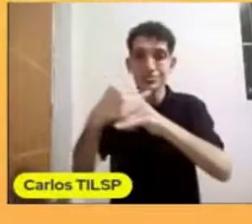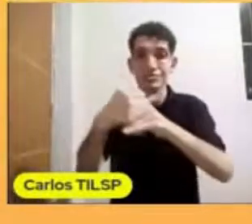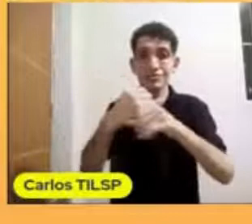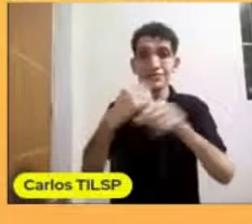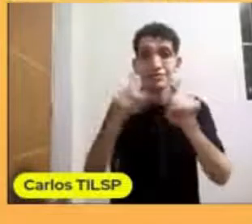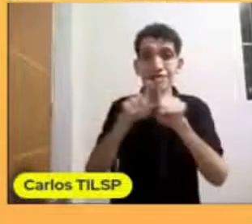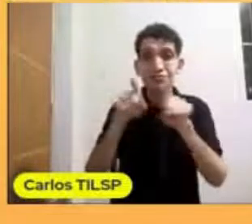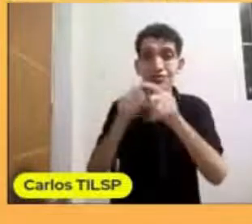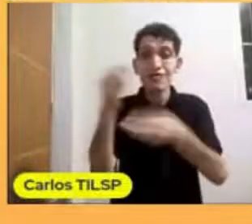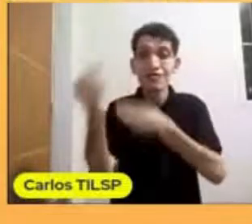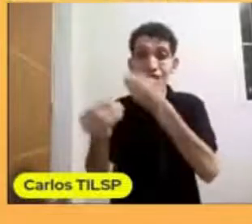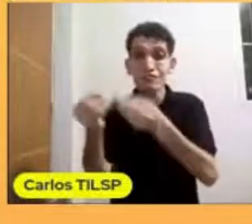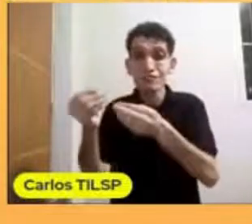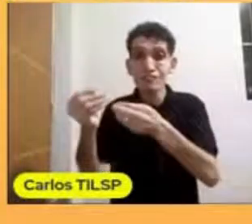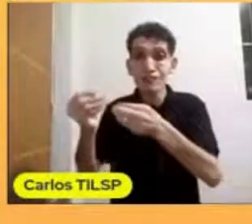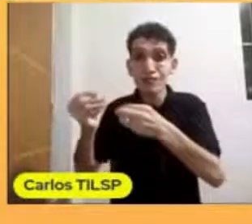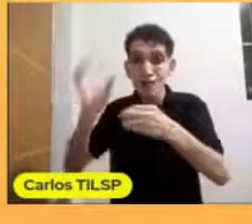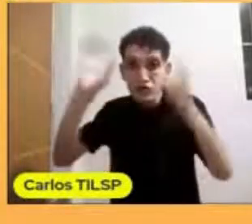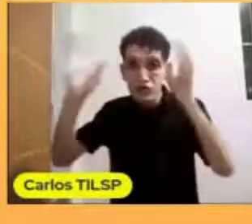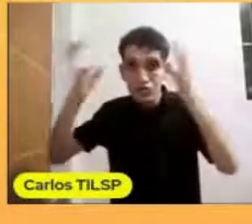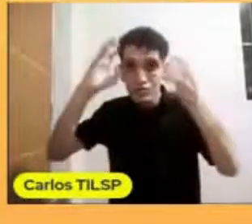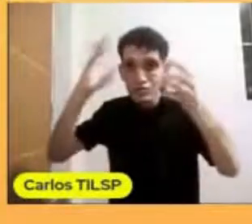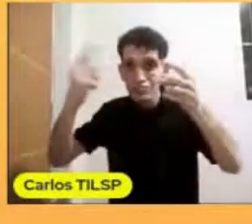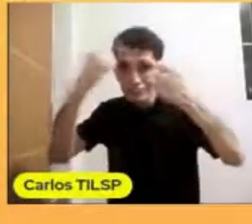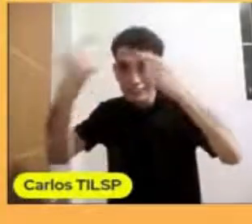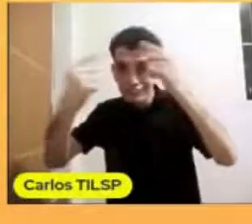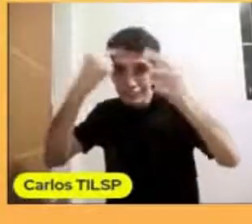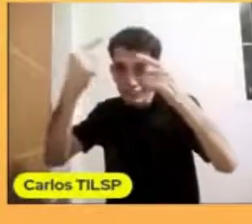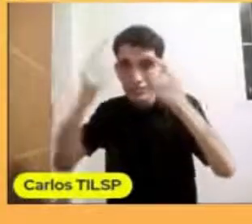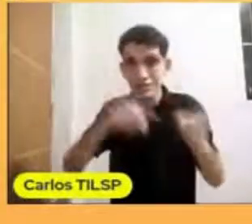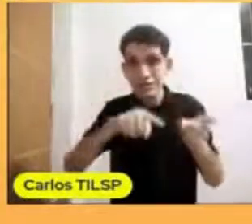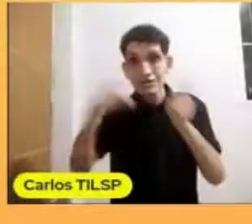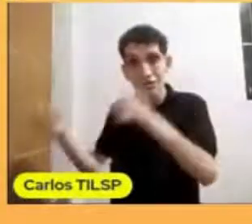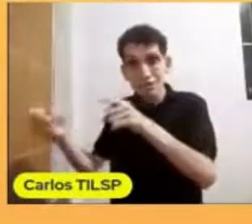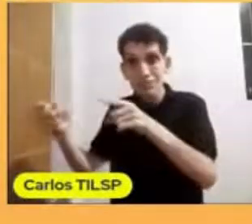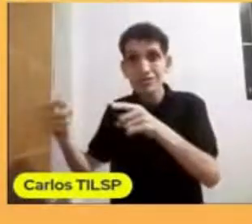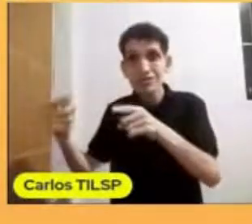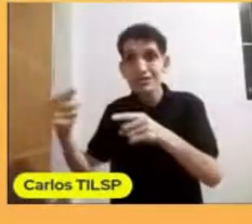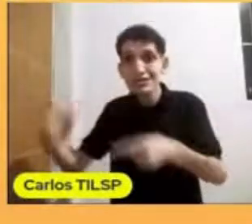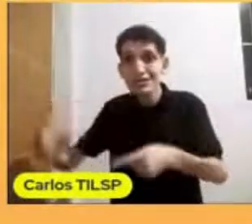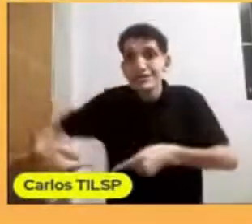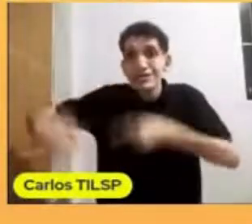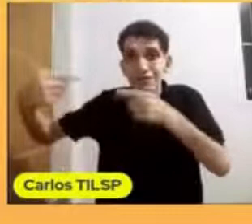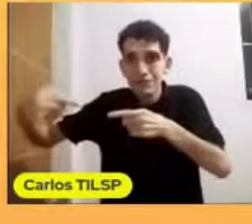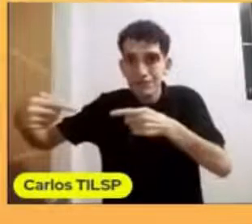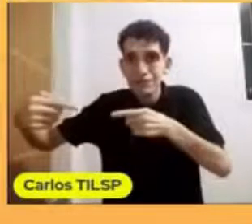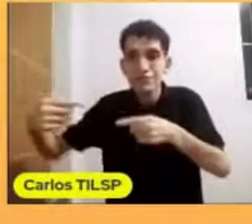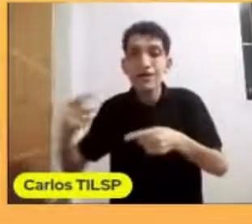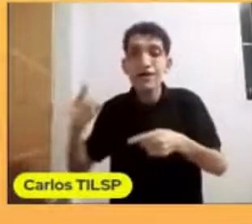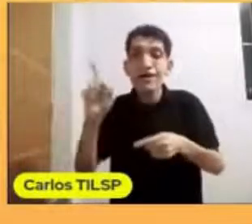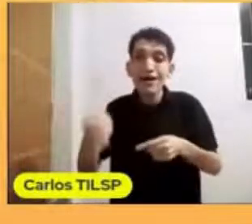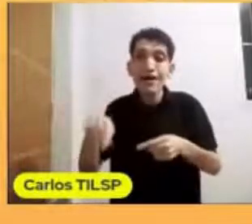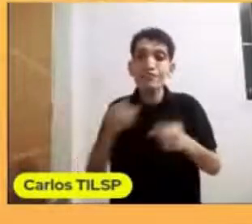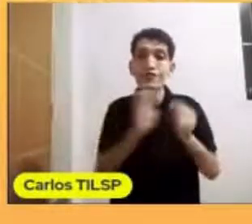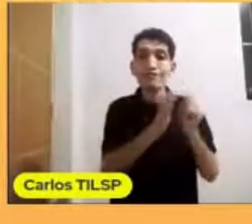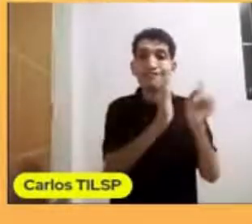sequência, desafios. Então, como que eu pensei nessa questão de trazer o processo da